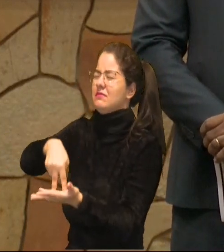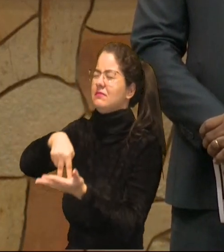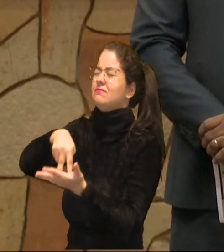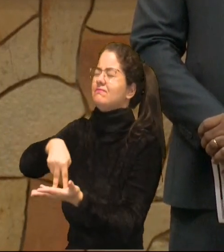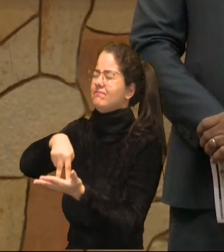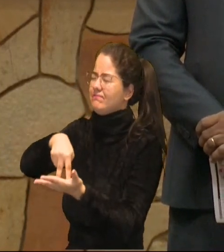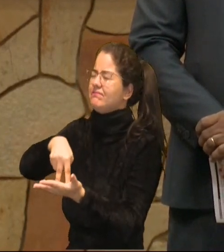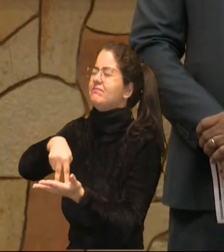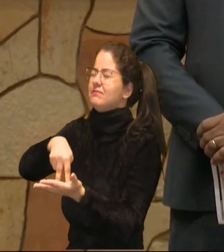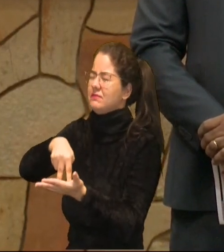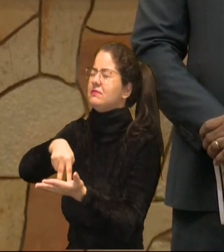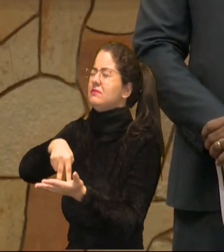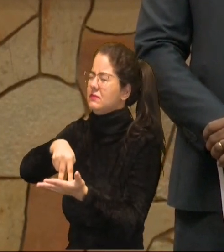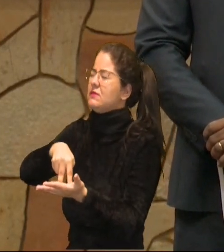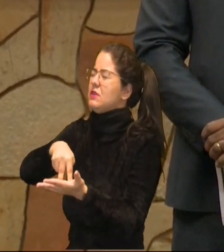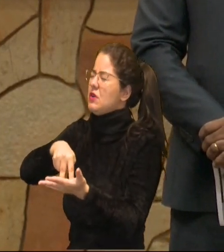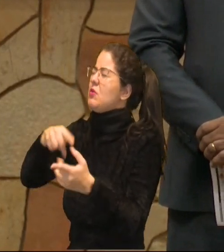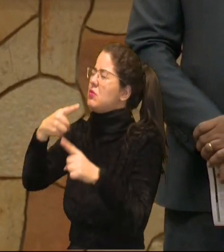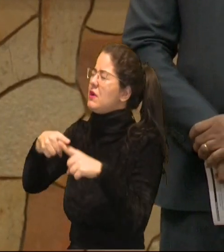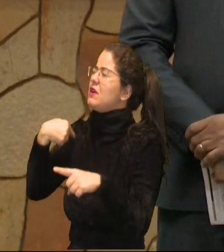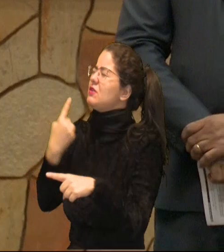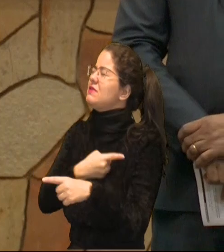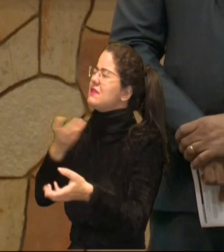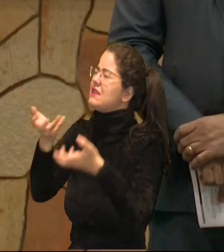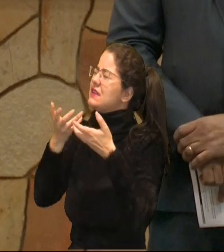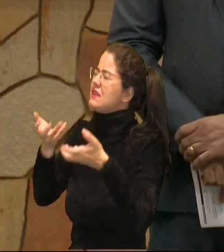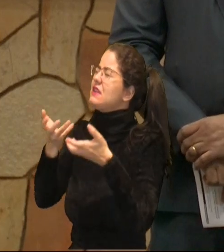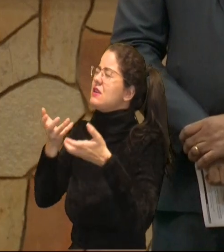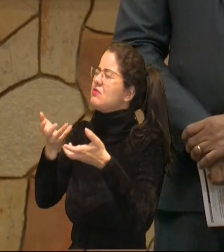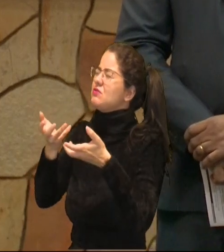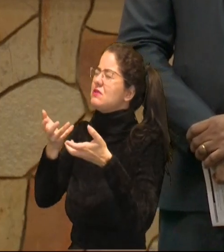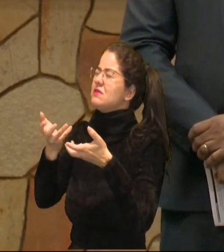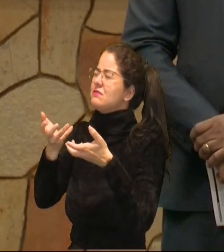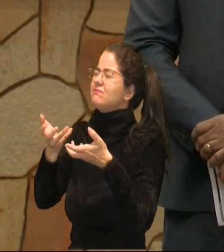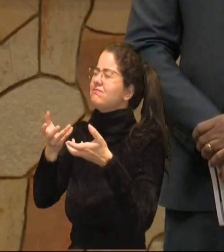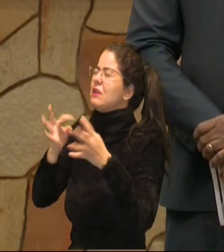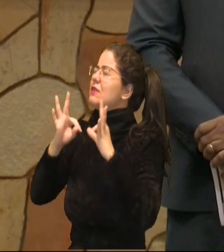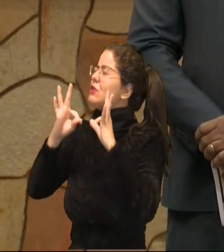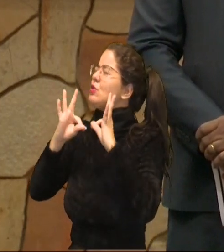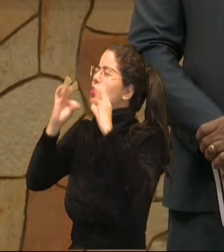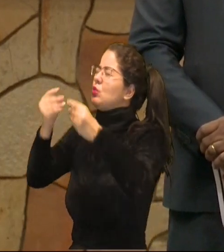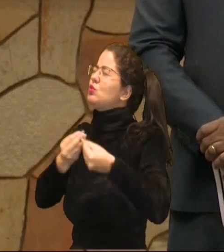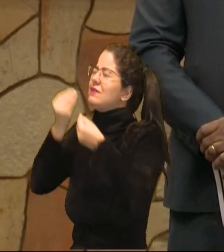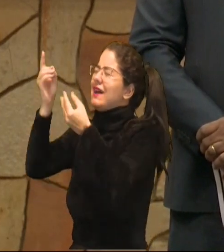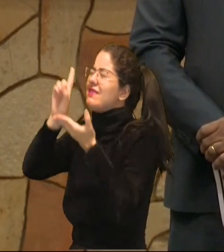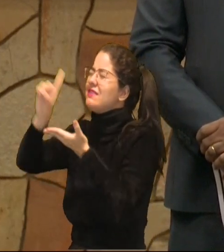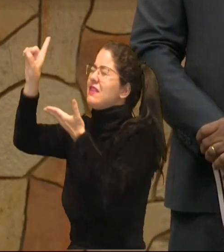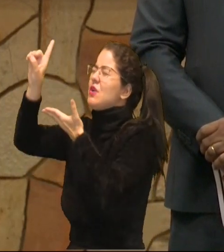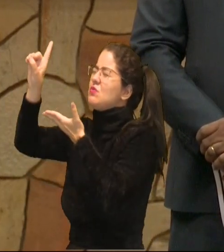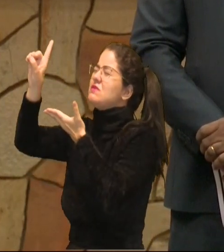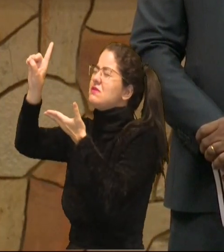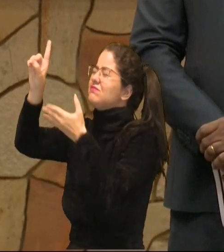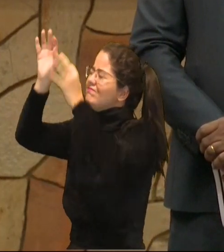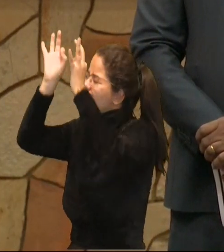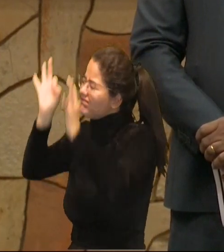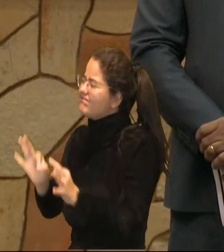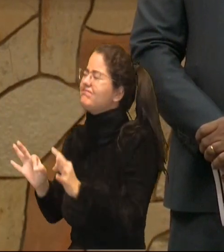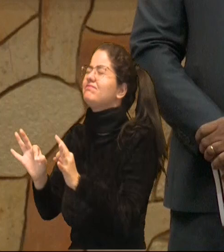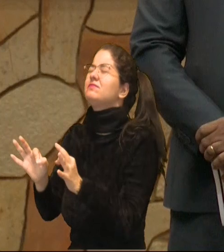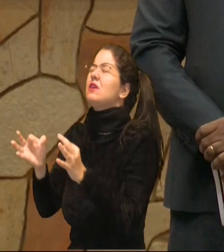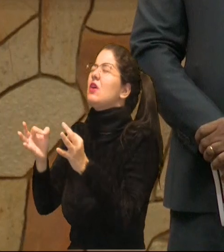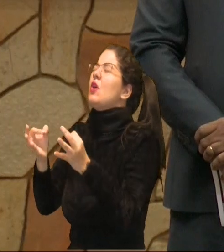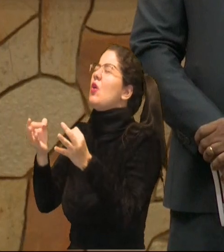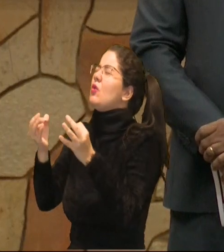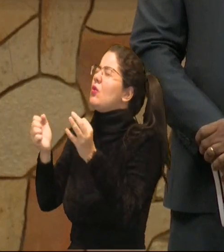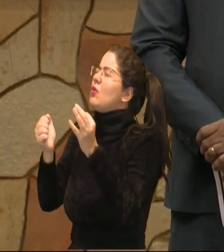perspectiva de poder ser digno de ser chamados Seus filhos, Senhor. Muito obrigado por esse dia, por essa reunião